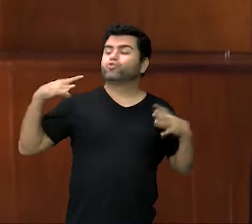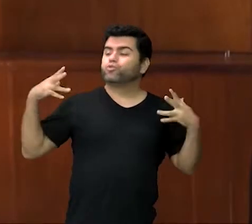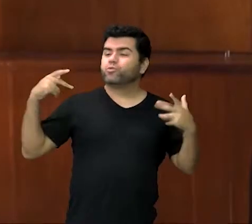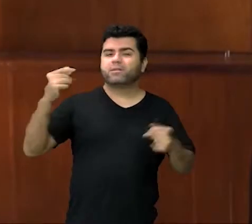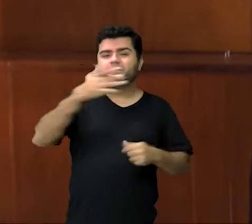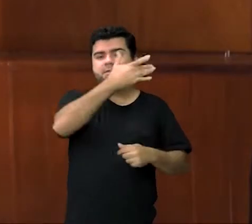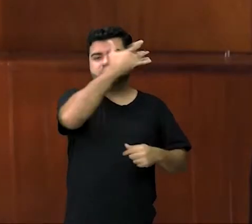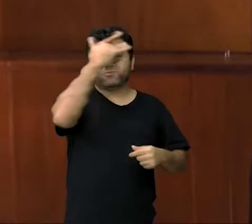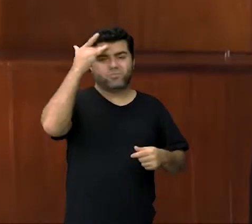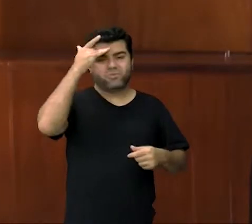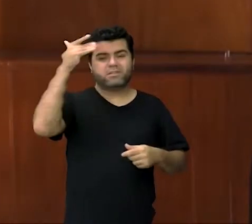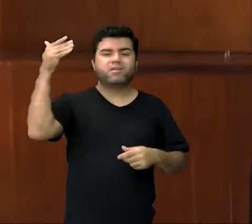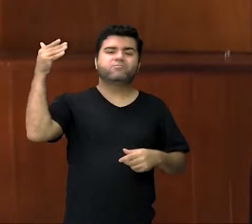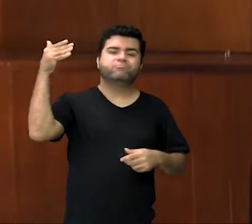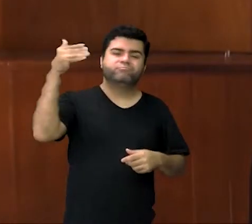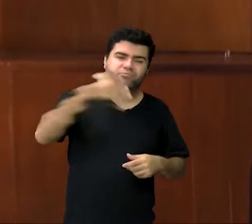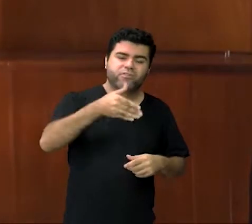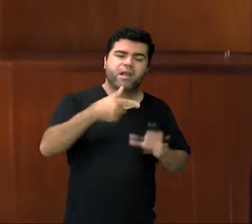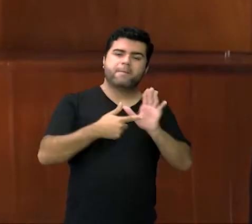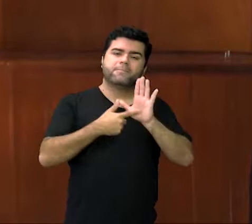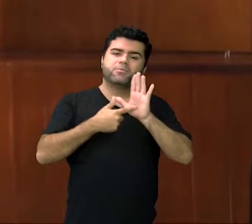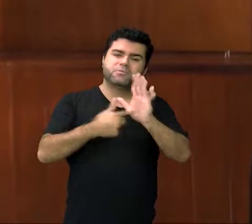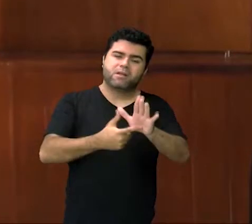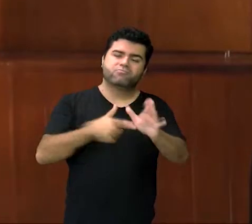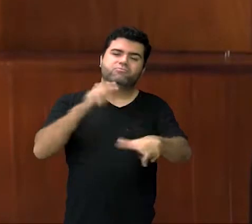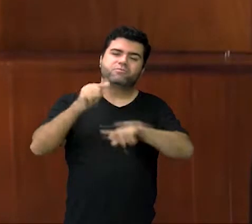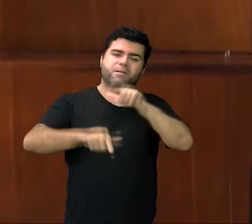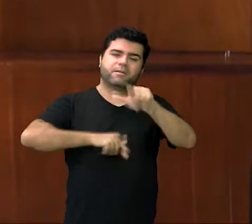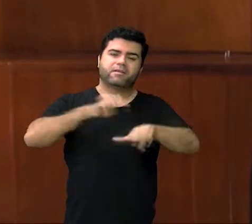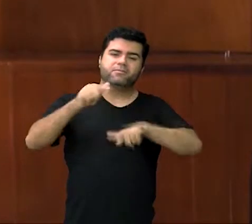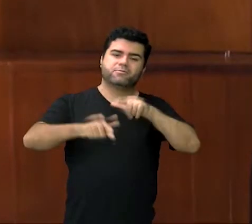passaram por ali e puderam mostrar o seu trabalho,